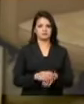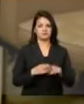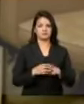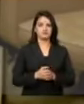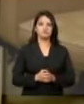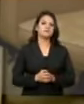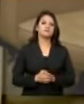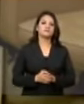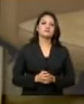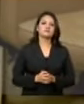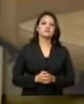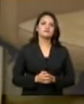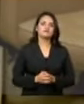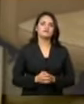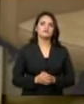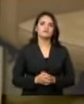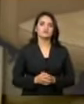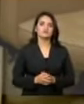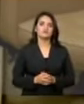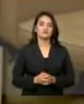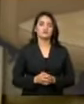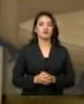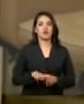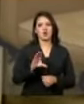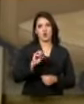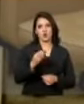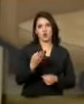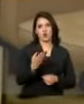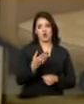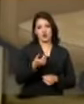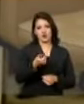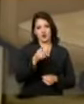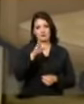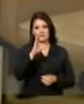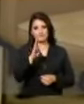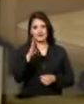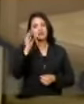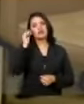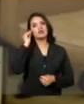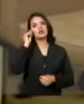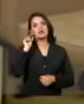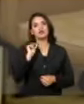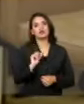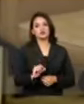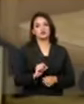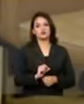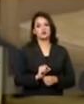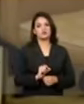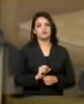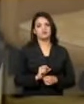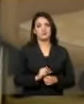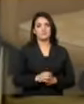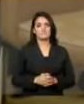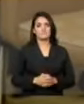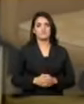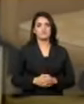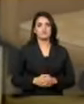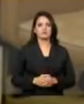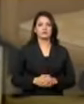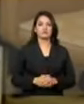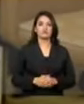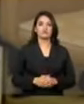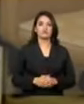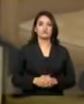o entendimento da Ordem dos Advogados do Brasil é no sentido de reafirmação da Constituição da